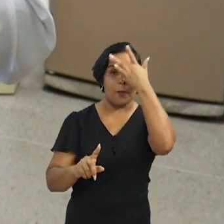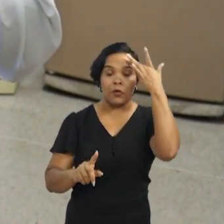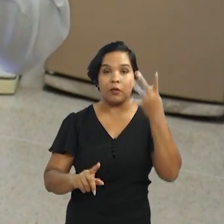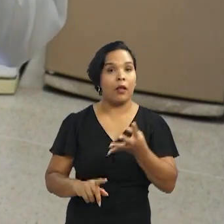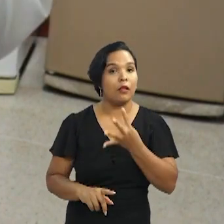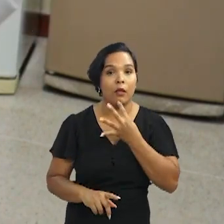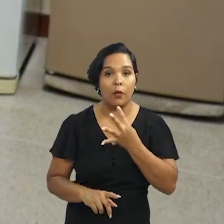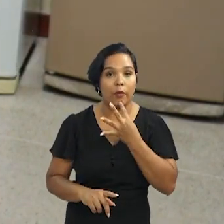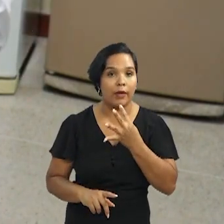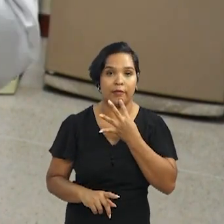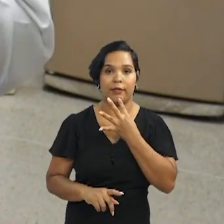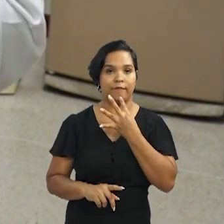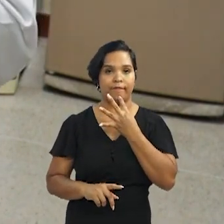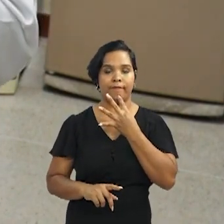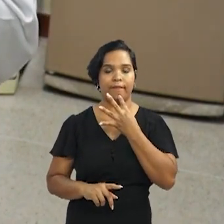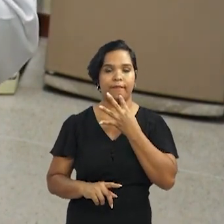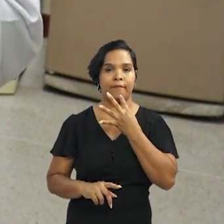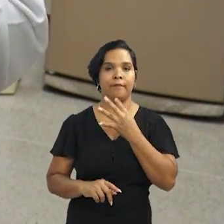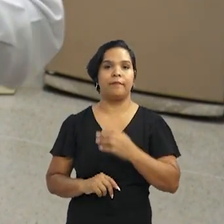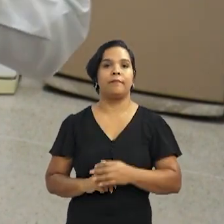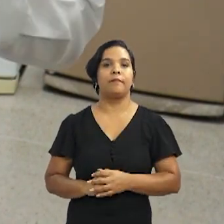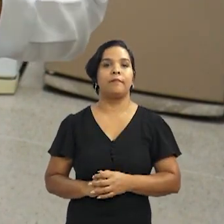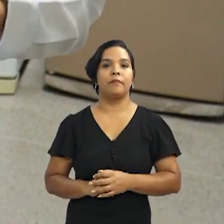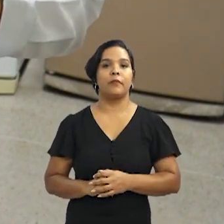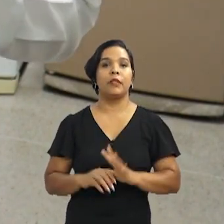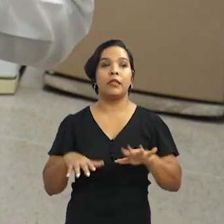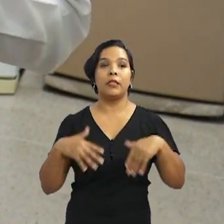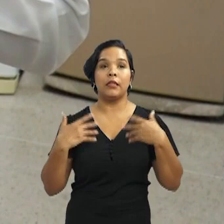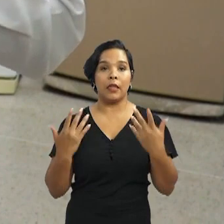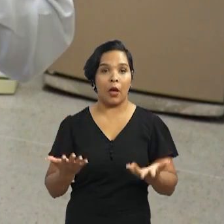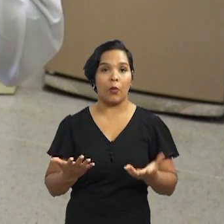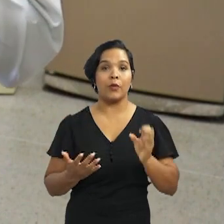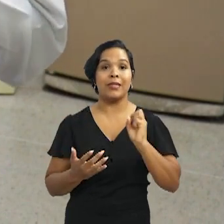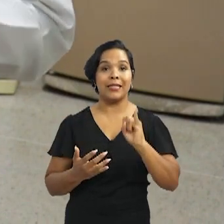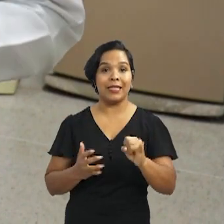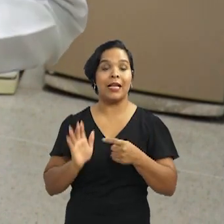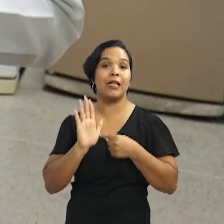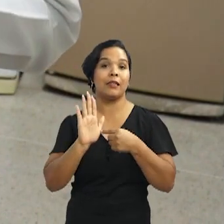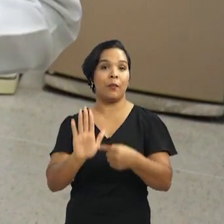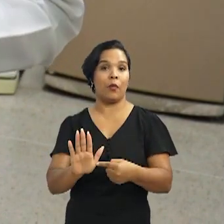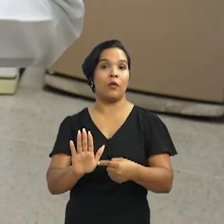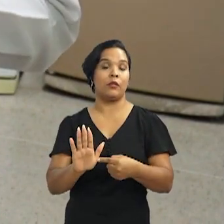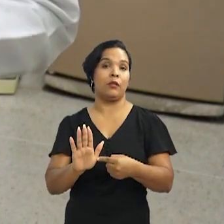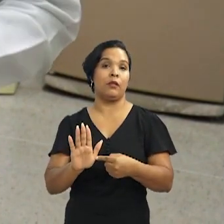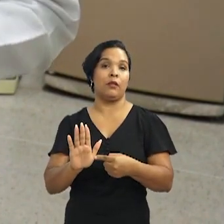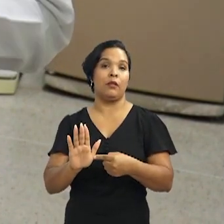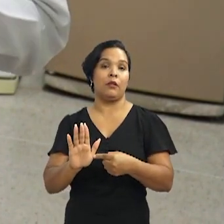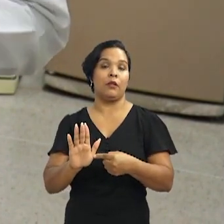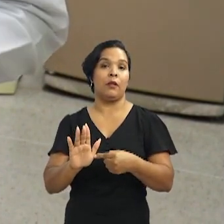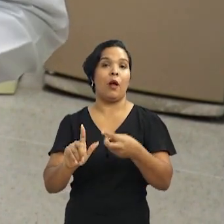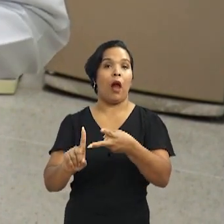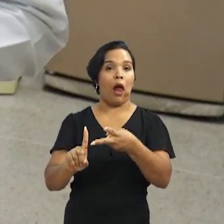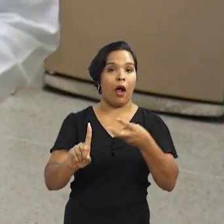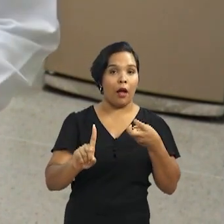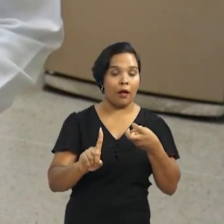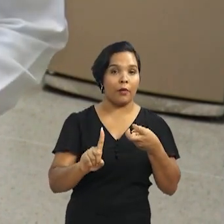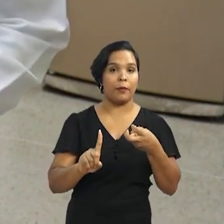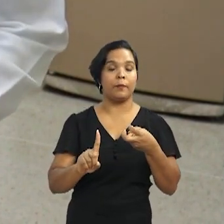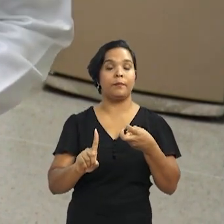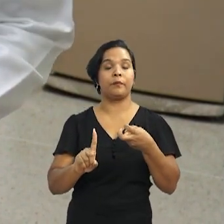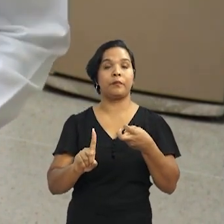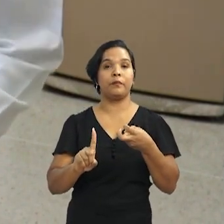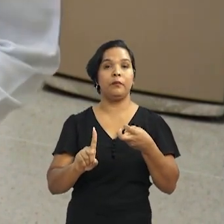não conhece essa fraude, certo? Então, se essa amostra for fraudada com um